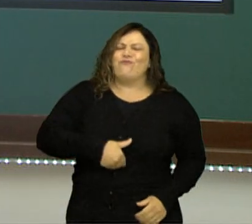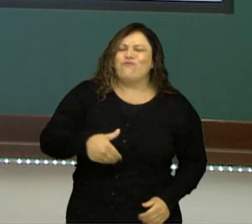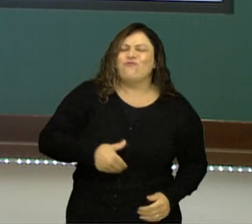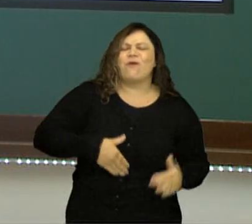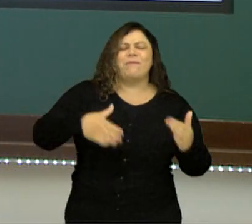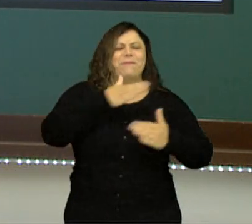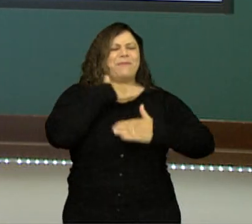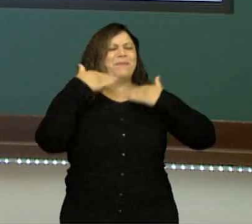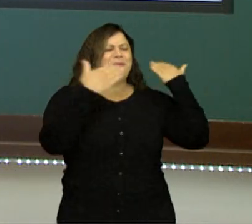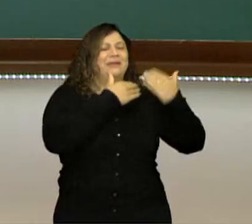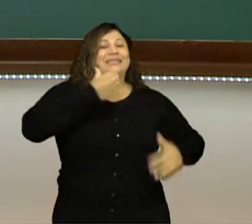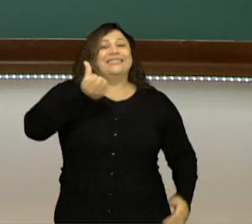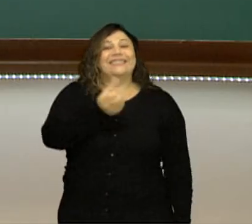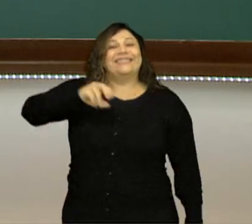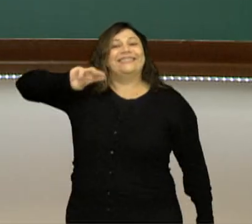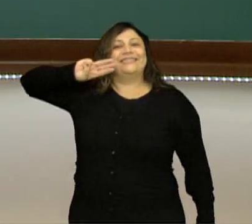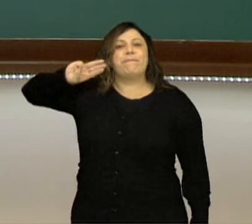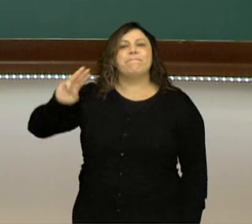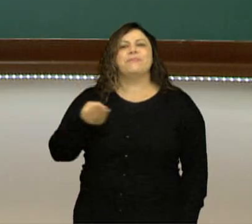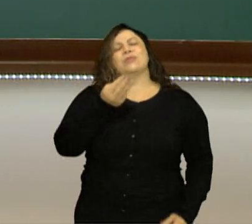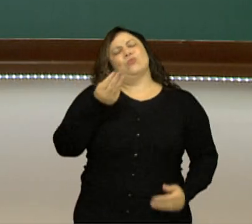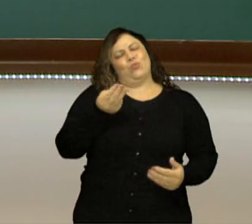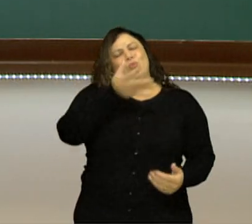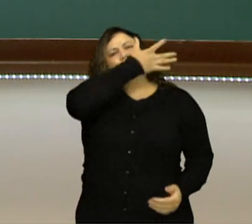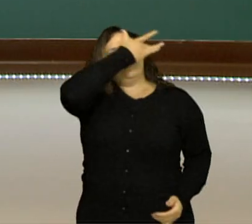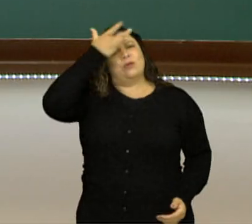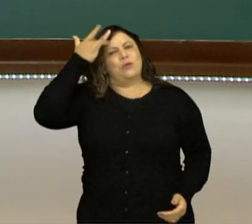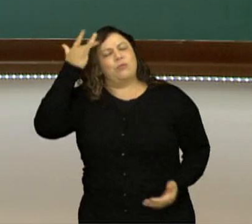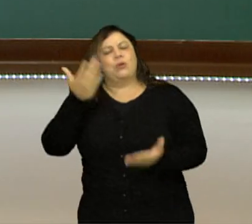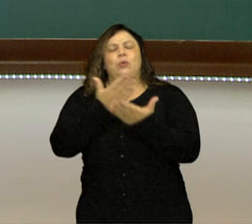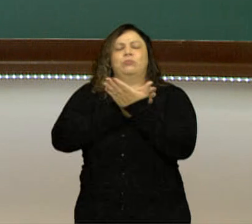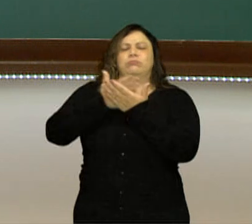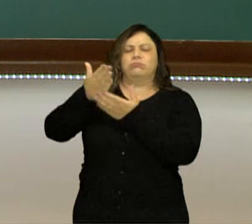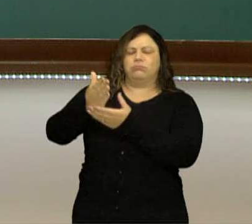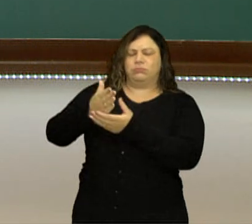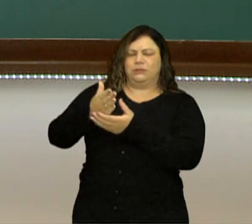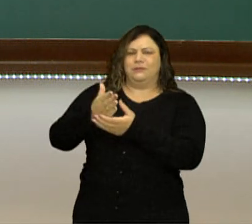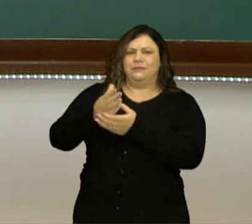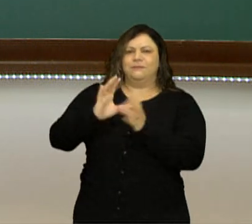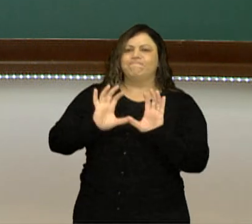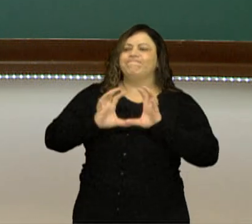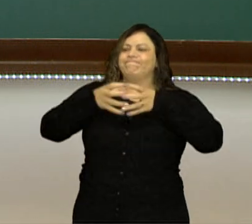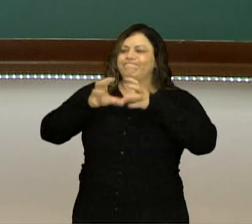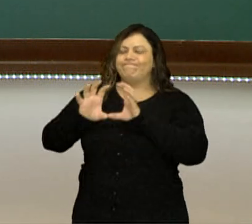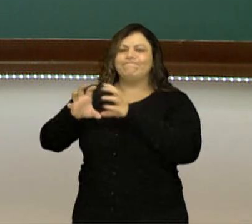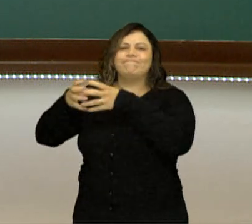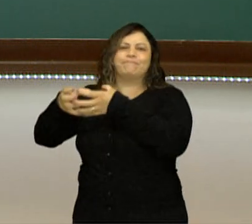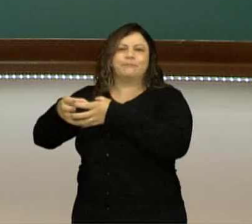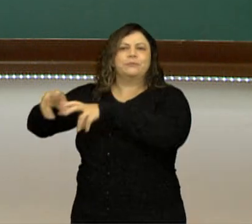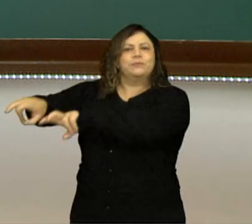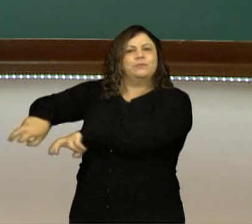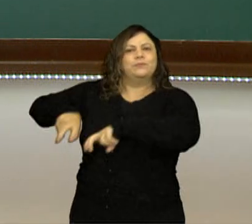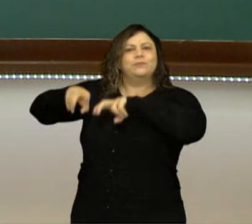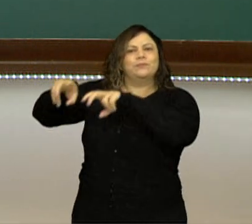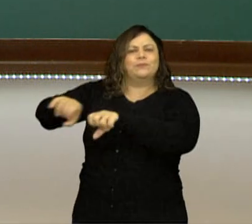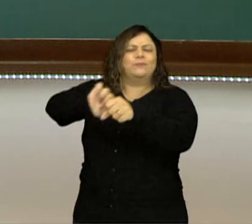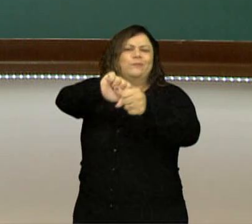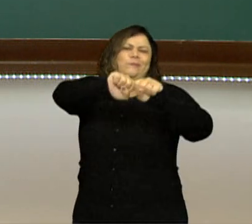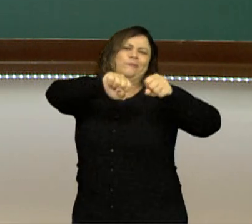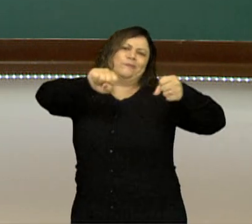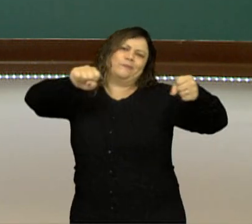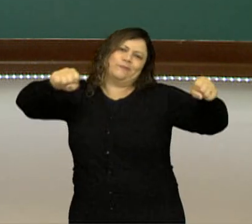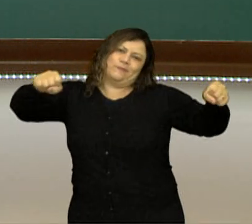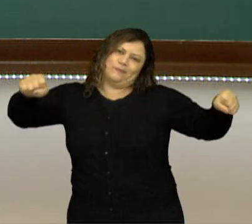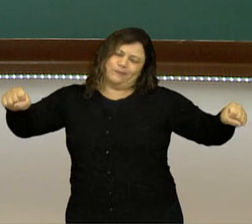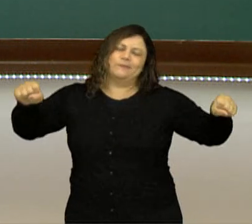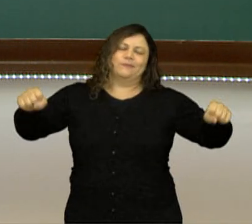de 6 milhões de pessoas no início desse programa de coletivização dos campos. Números grandes para o